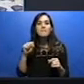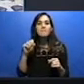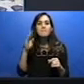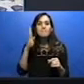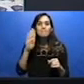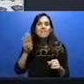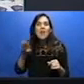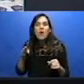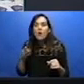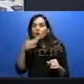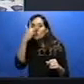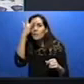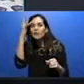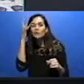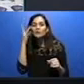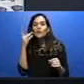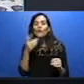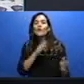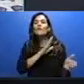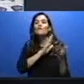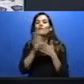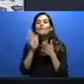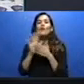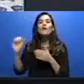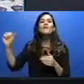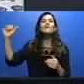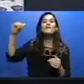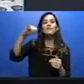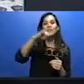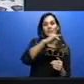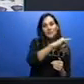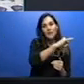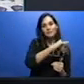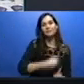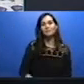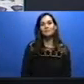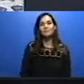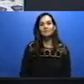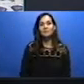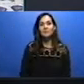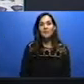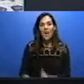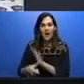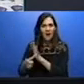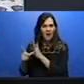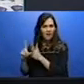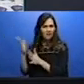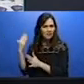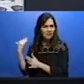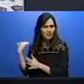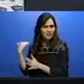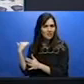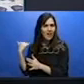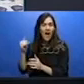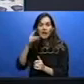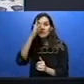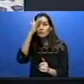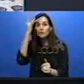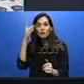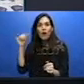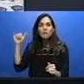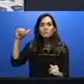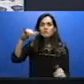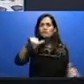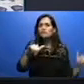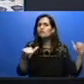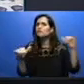países. O aumento é de 4,4% na comparação anual. Então, antes dessa epidemia que nós estamos vivendo, as pessoas realmente elas